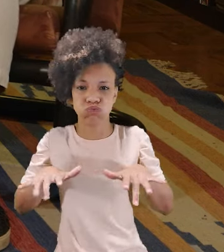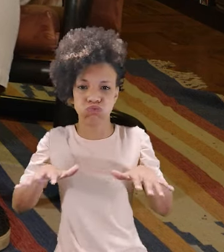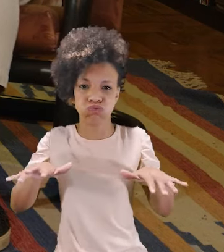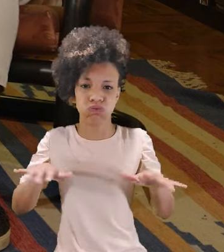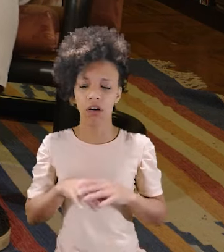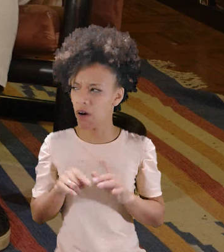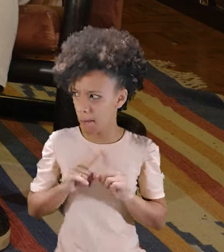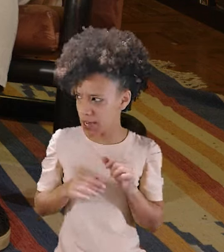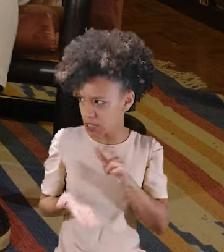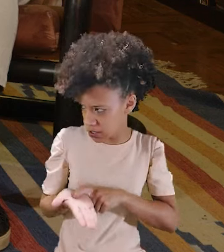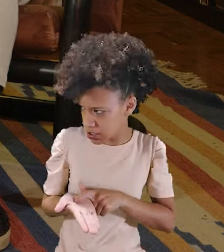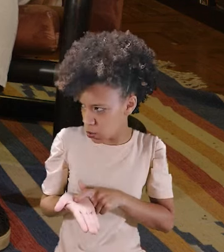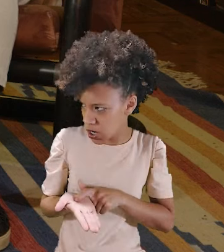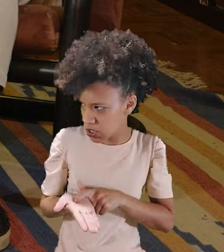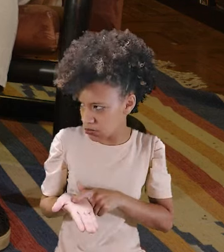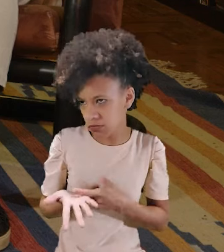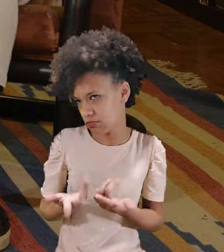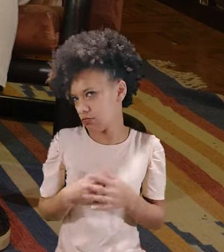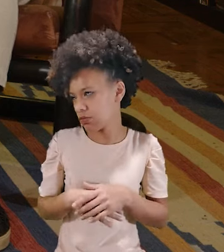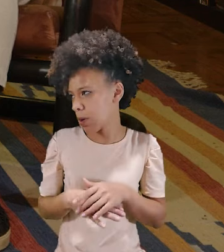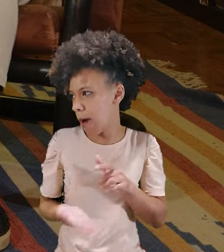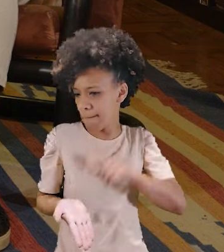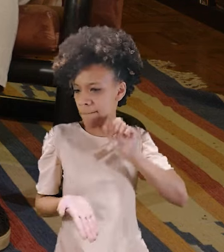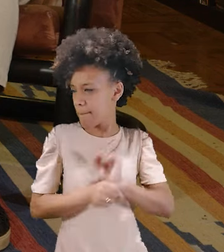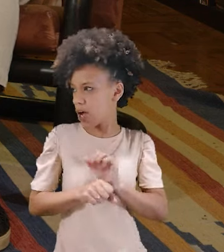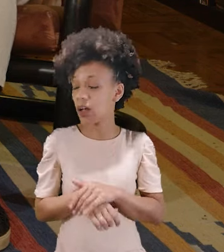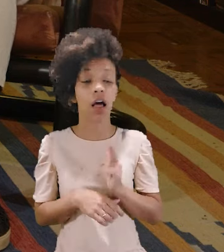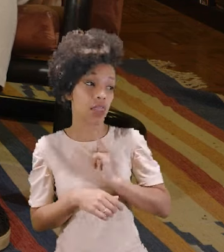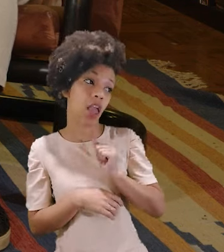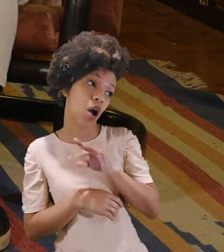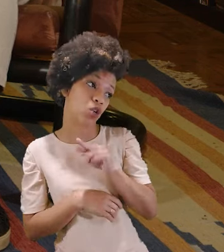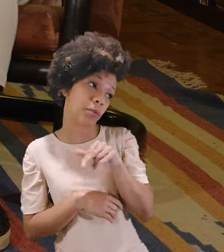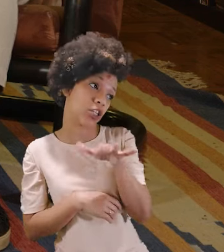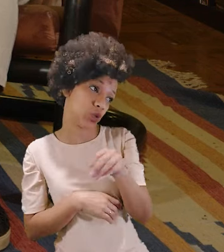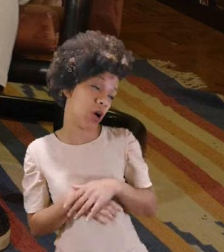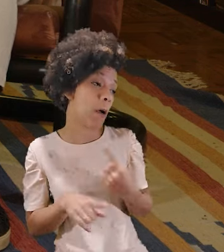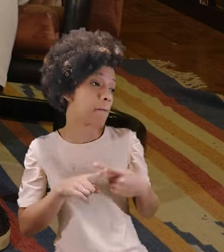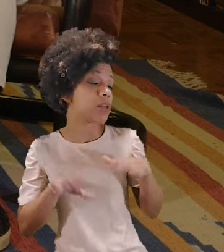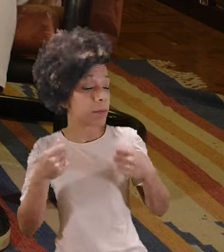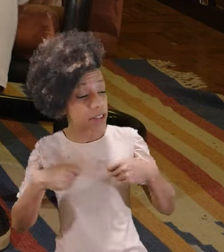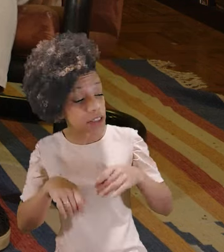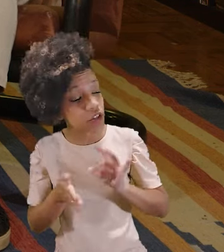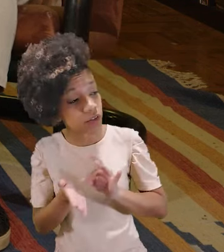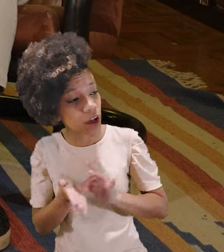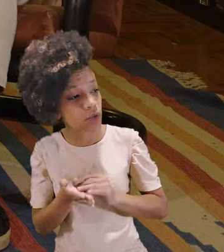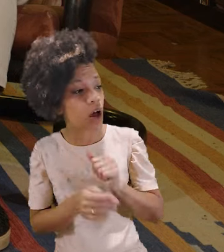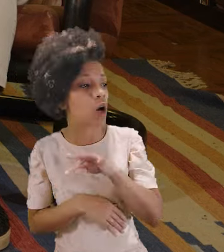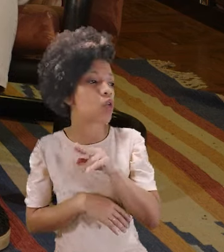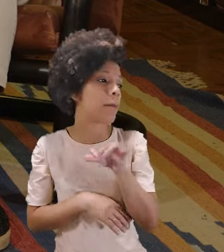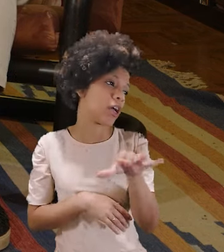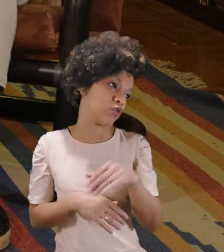é mas assim se eu ficar segurando se eu tirar parou é tem automático né porque às vezes precisa realmente